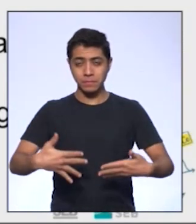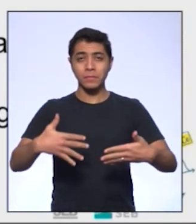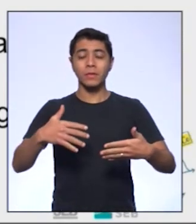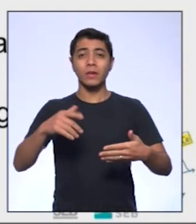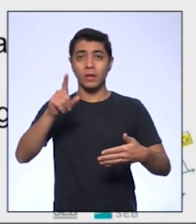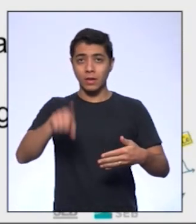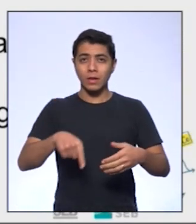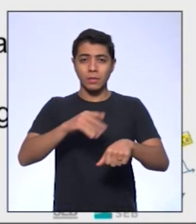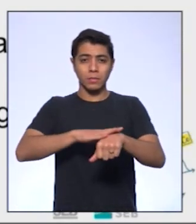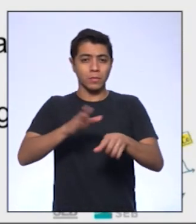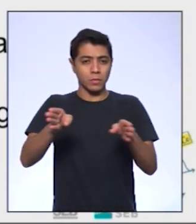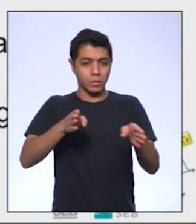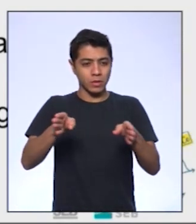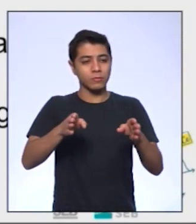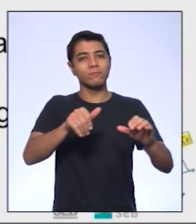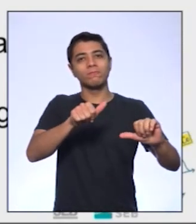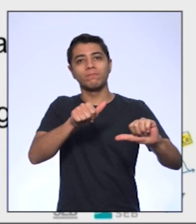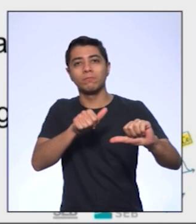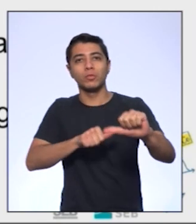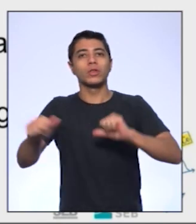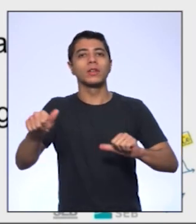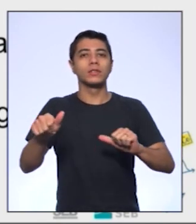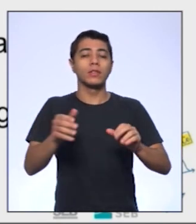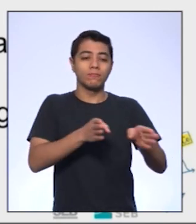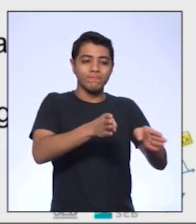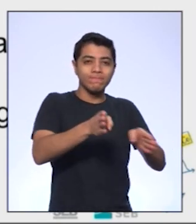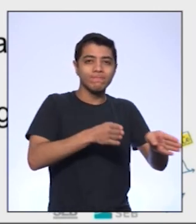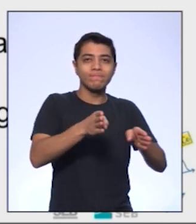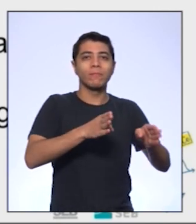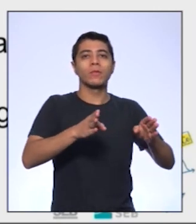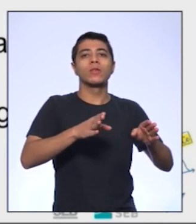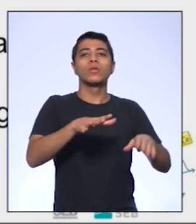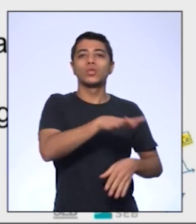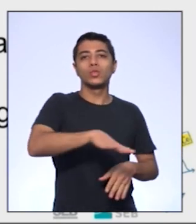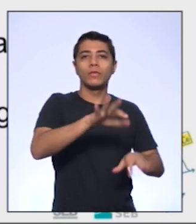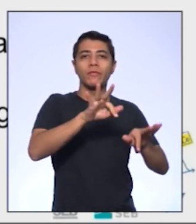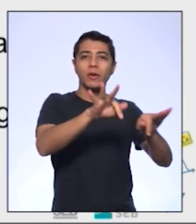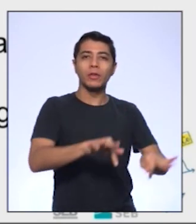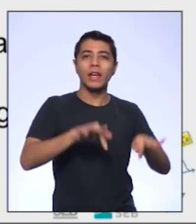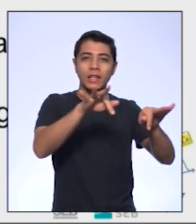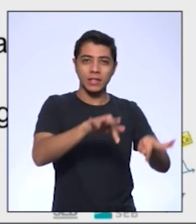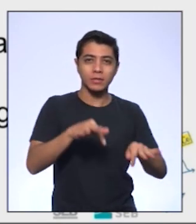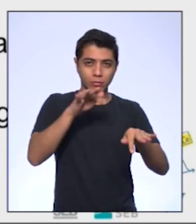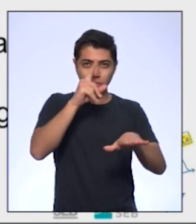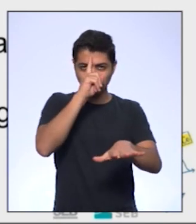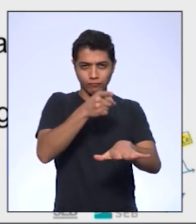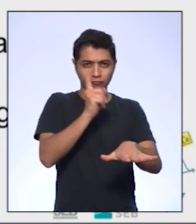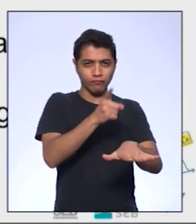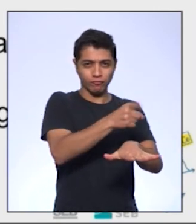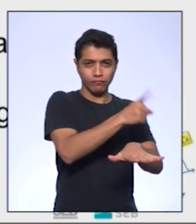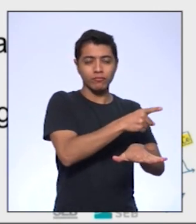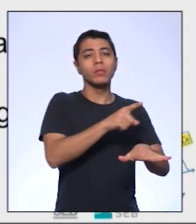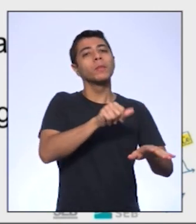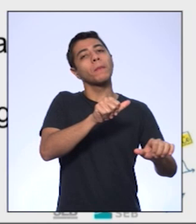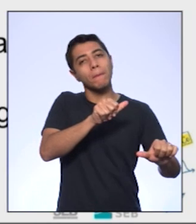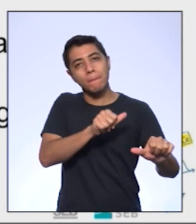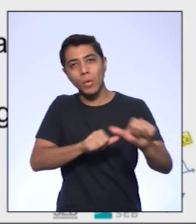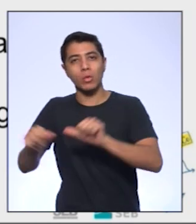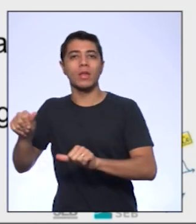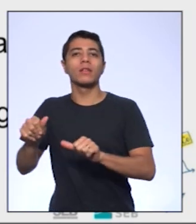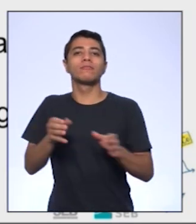passagem gradual, não esquece disso, é a passagem gradual, somente gradual, do feudalismo para o